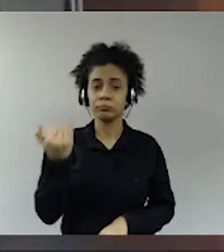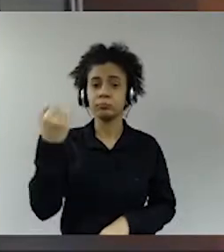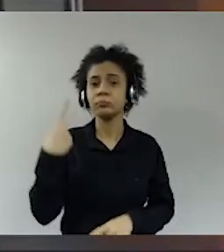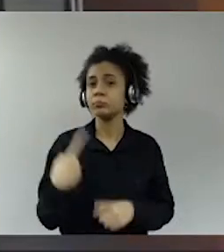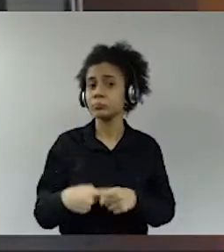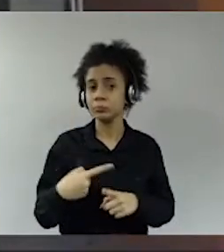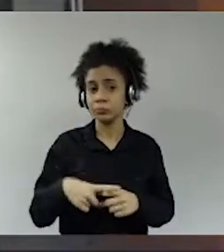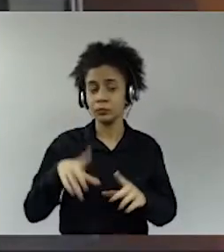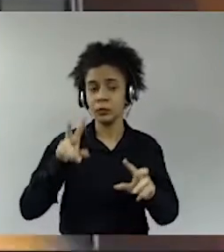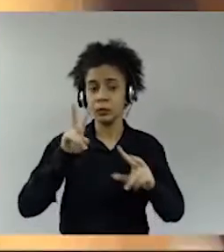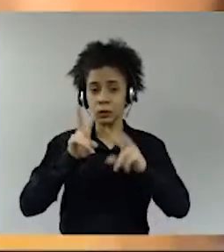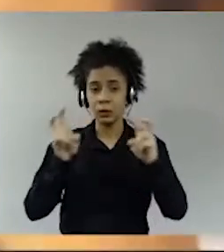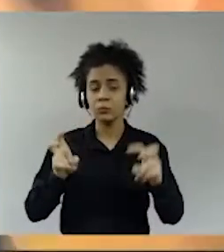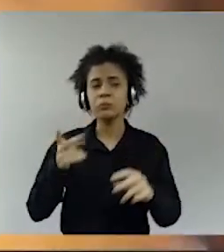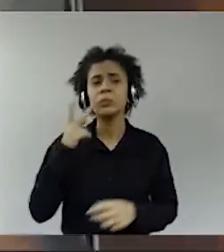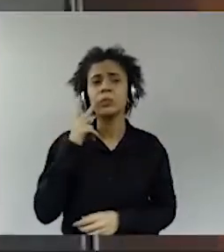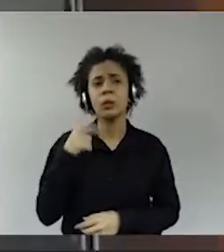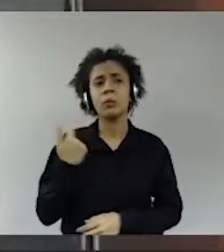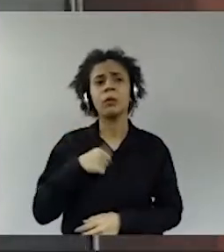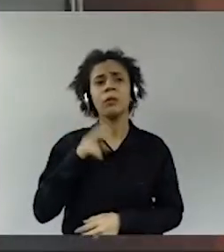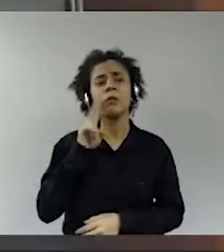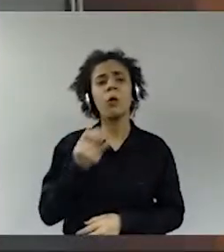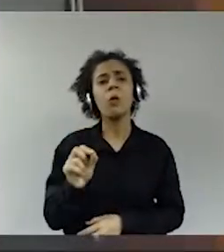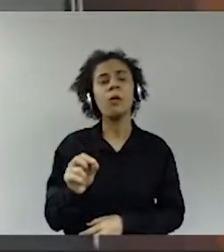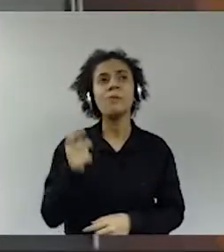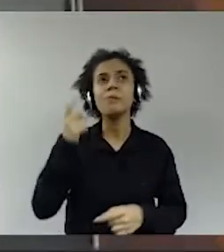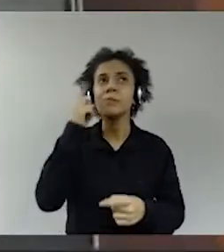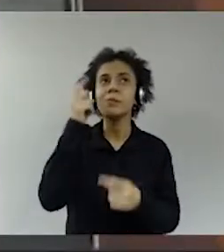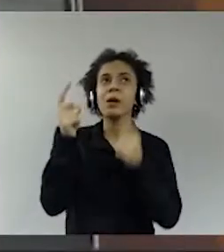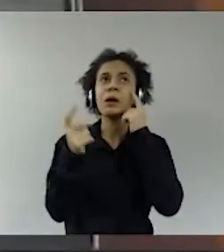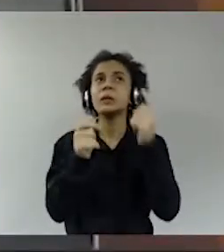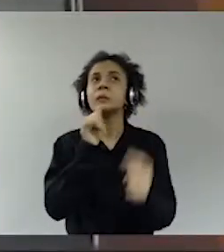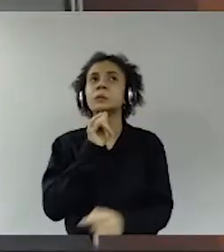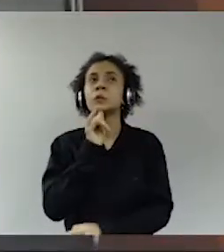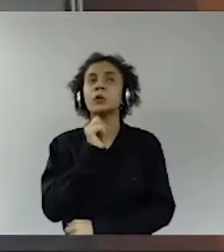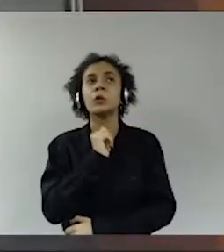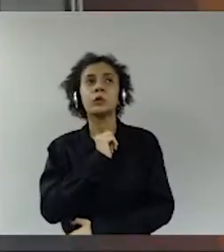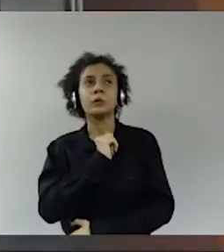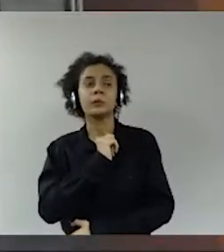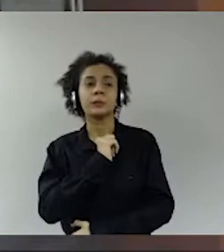porque nessas situações normalmente surgem ideias do tipo: